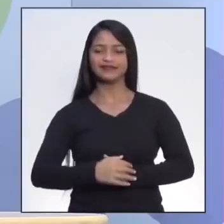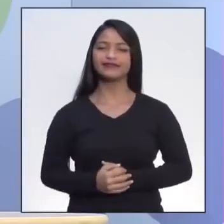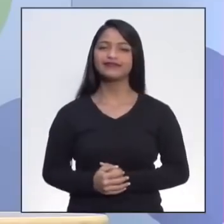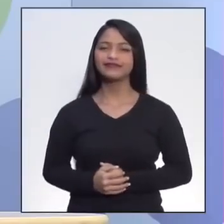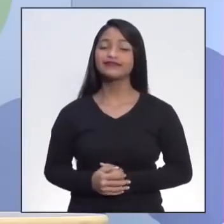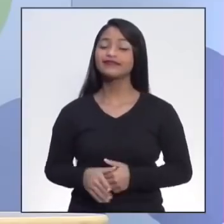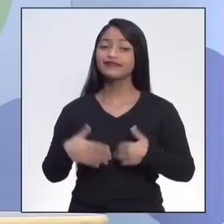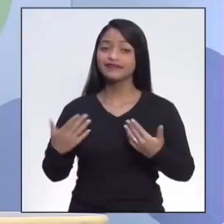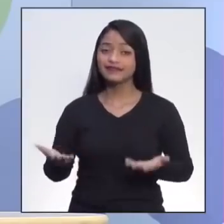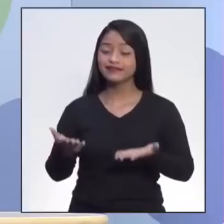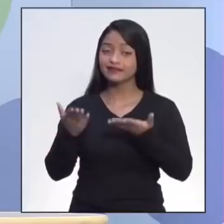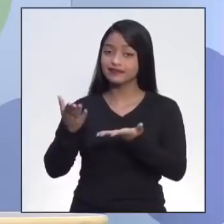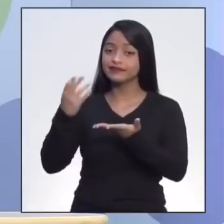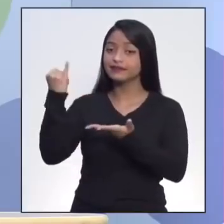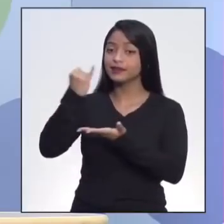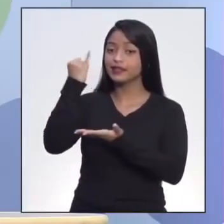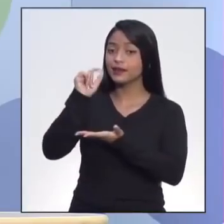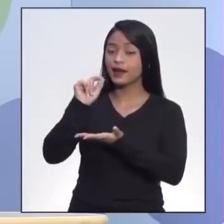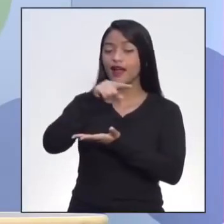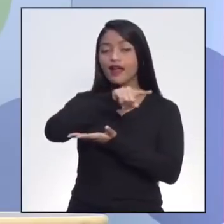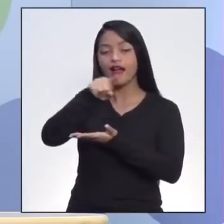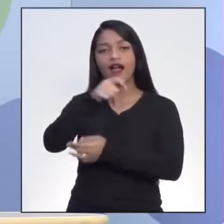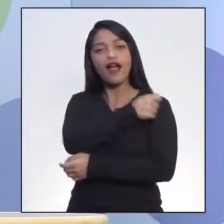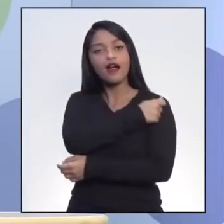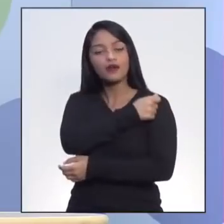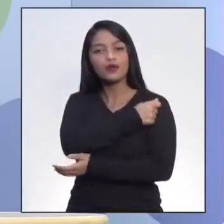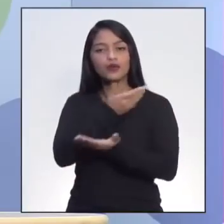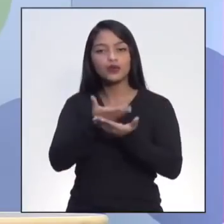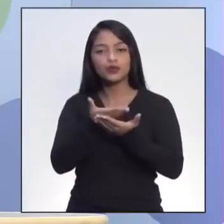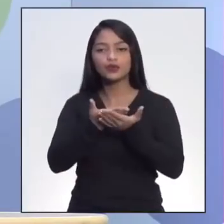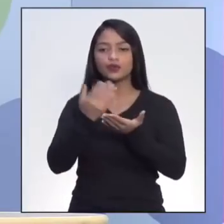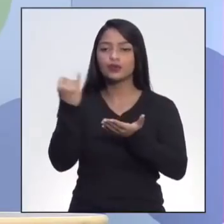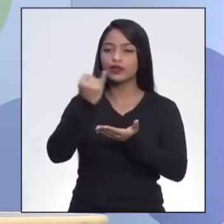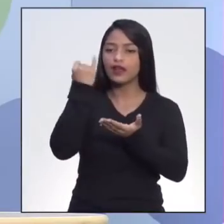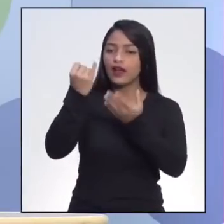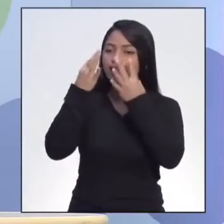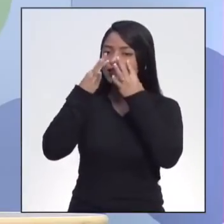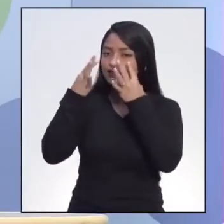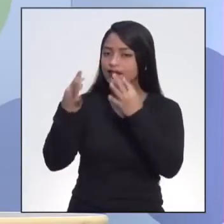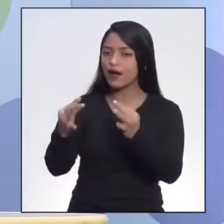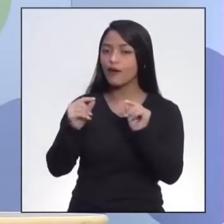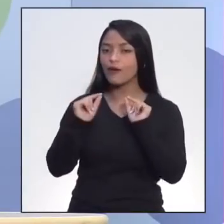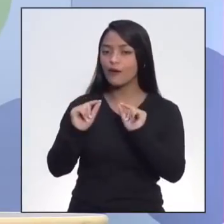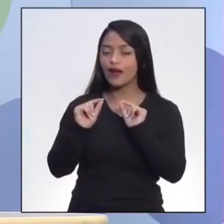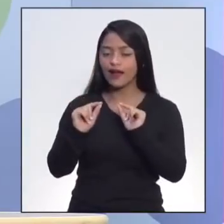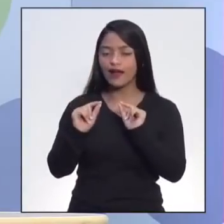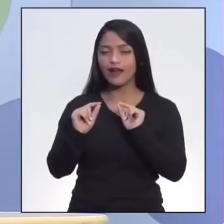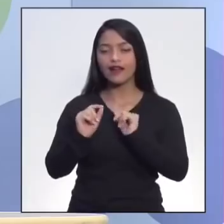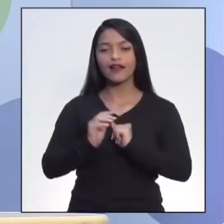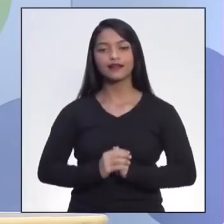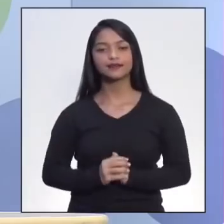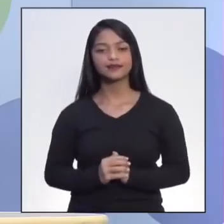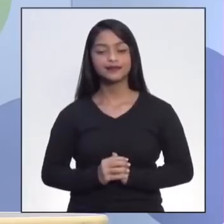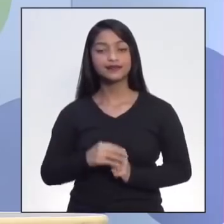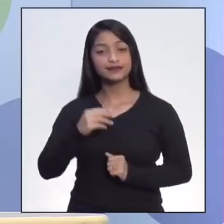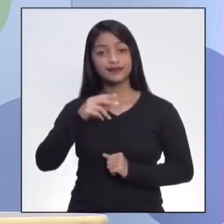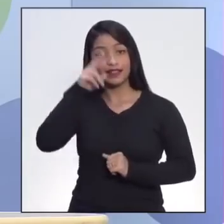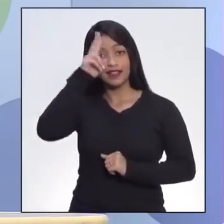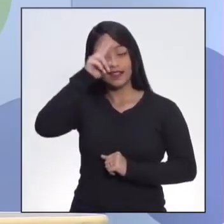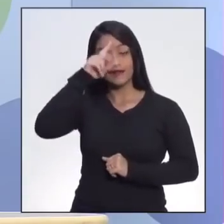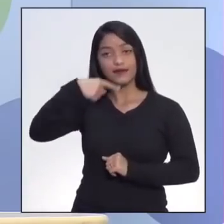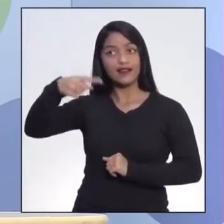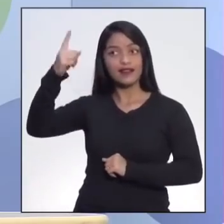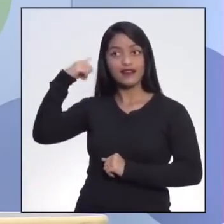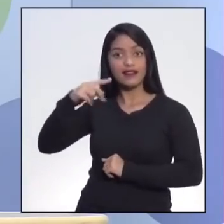né, é muito importante os alunos prestarem bastante atenção, que é com a resposta da atividade anterior que eles